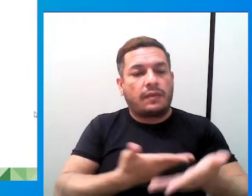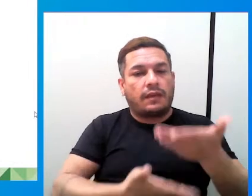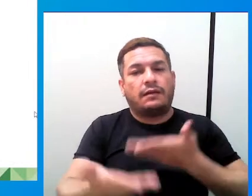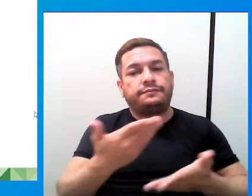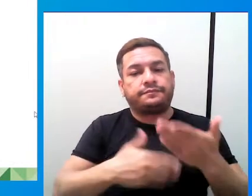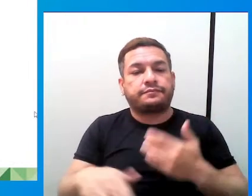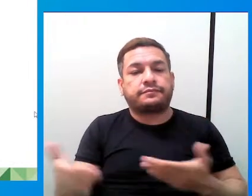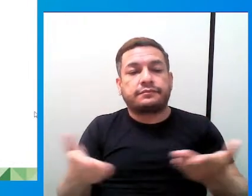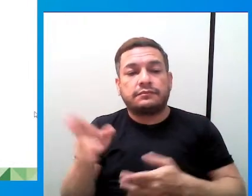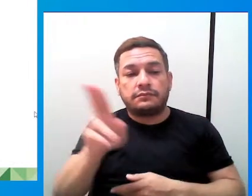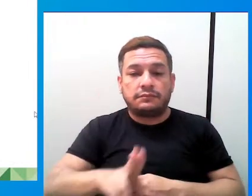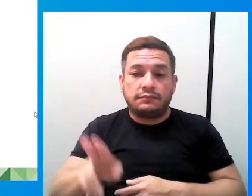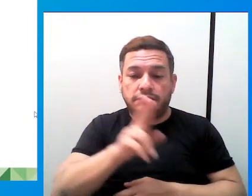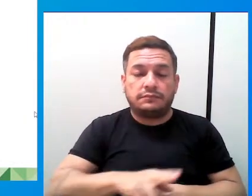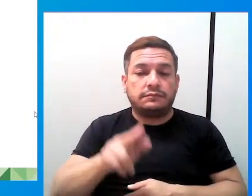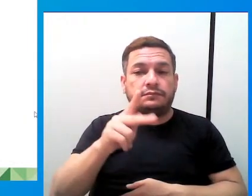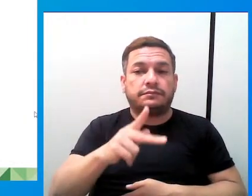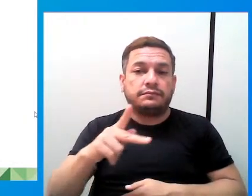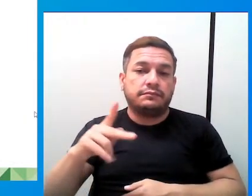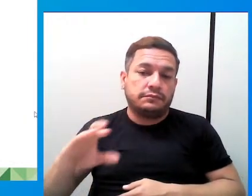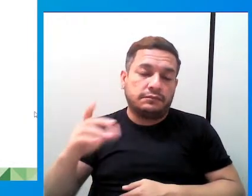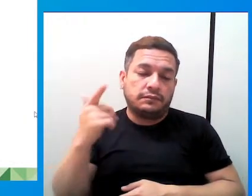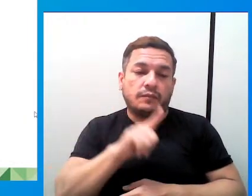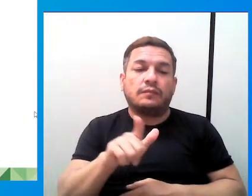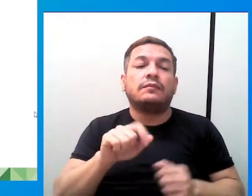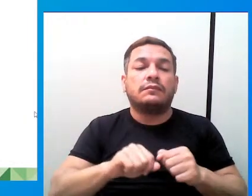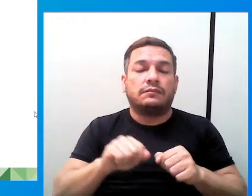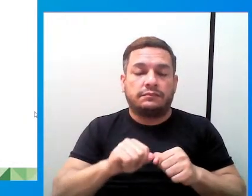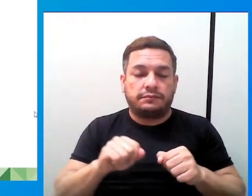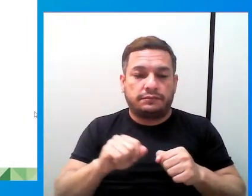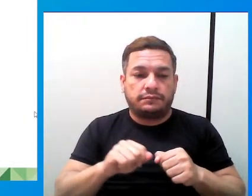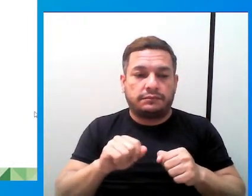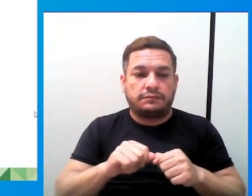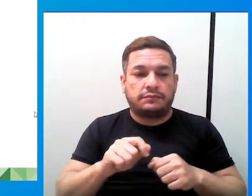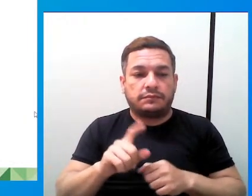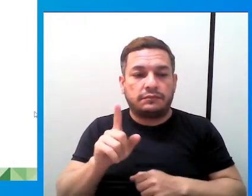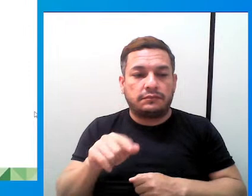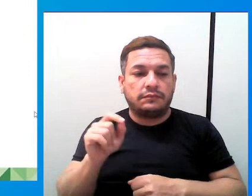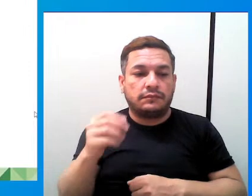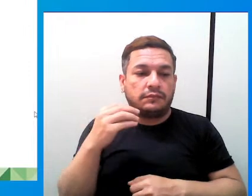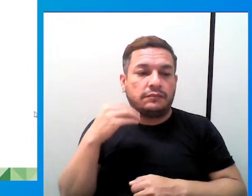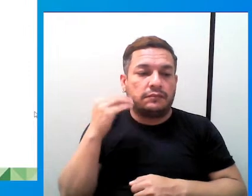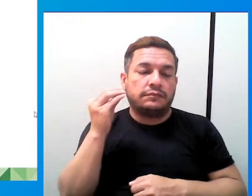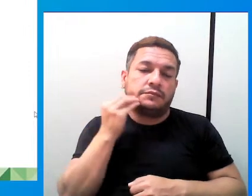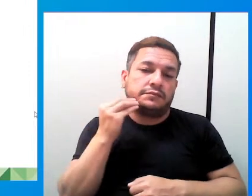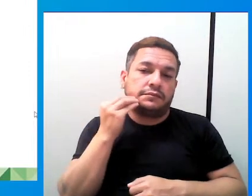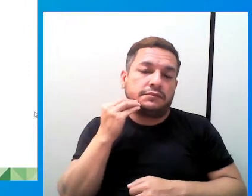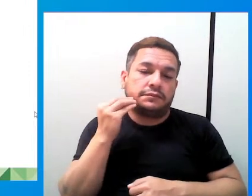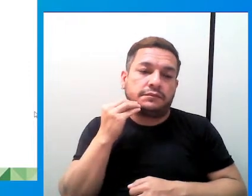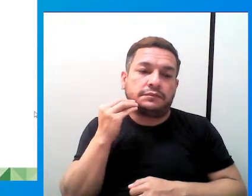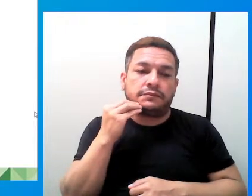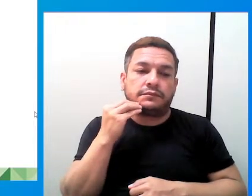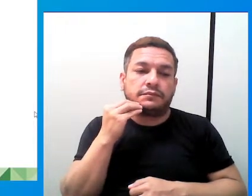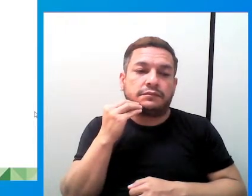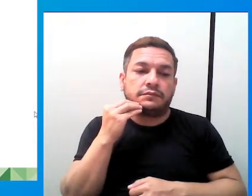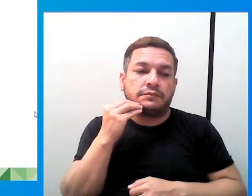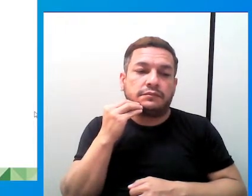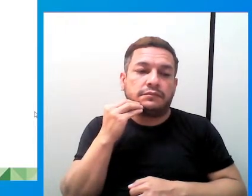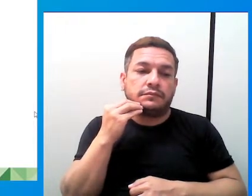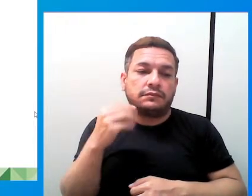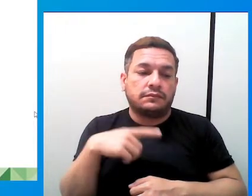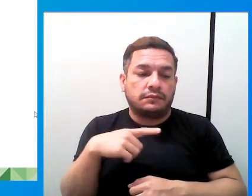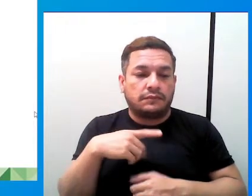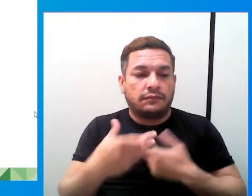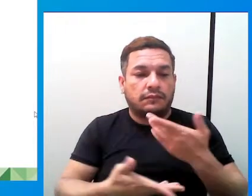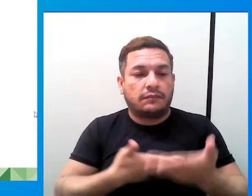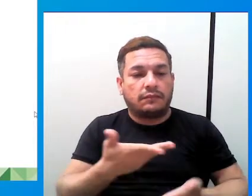vamos atualizar o PPC. Então, nós conseguimos fazer isso, e foi justamente na experimentação que nós recebemos o